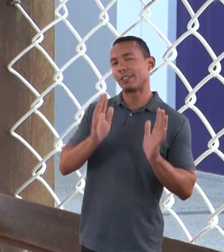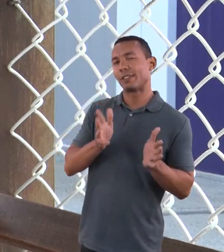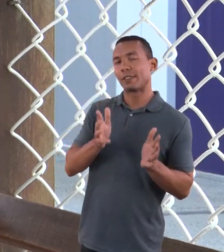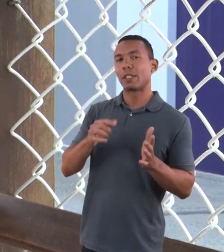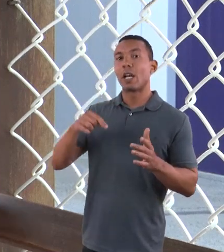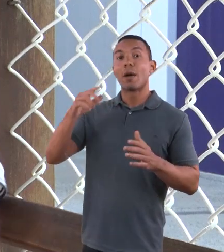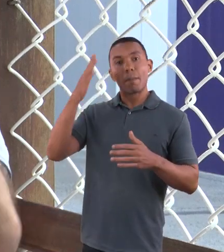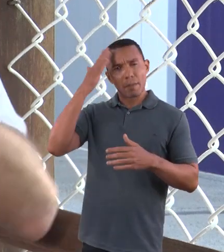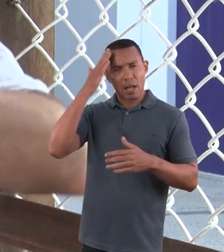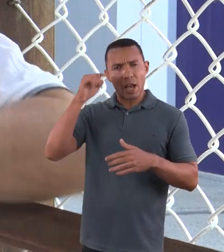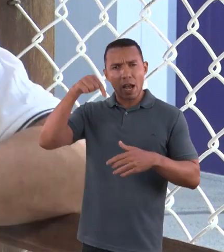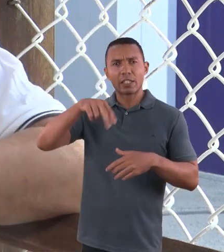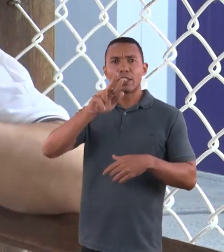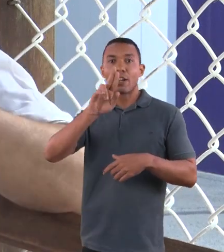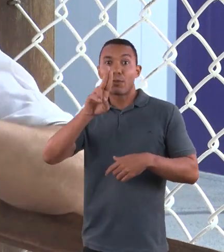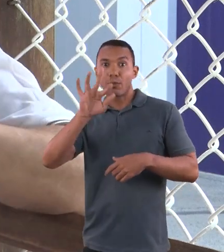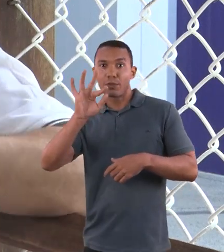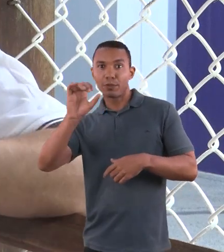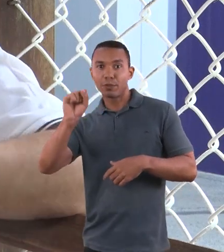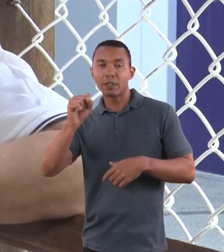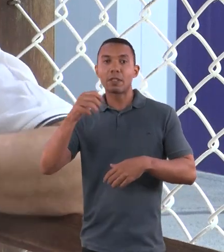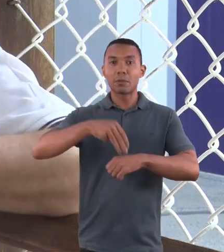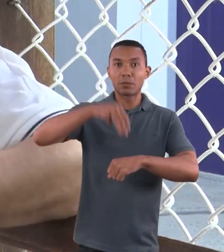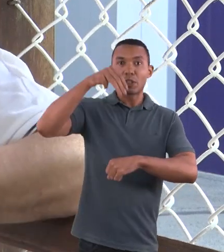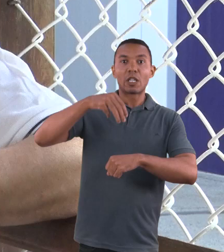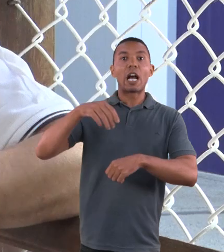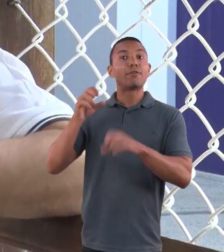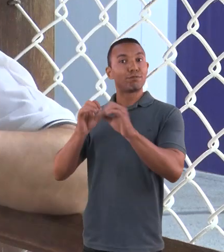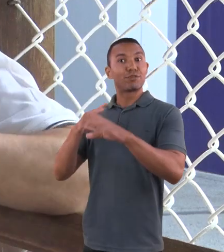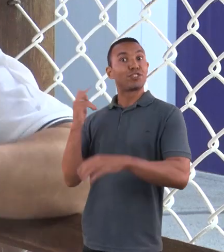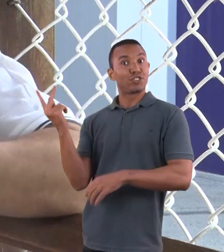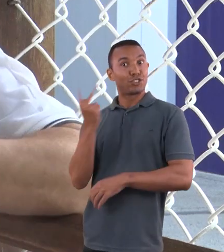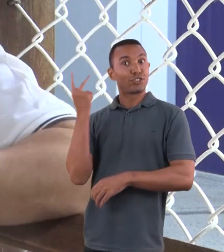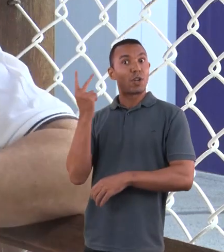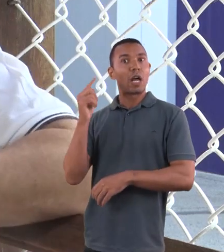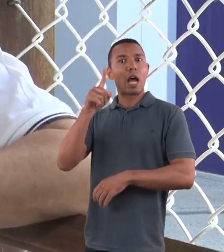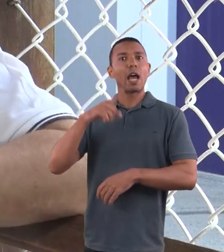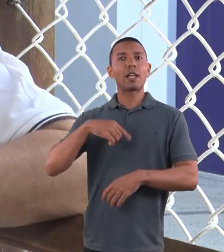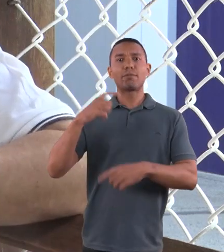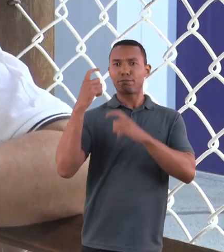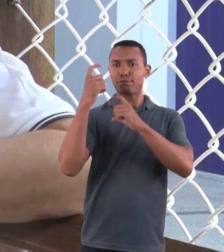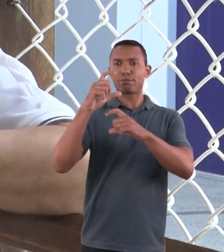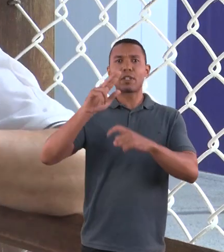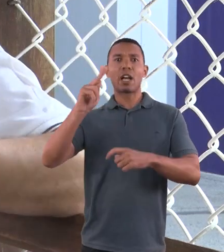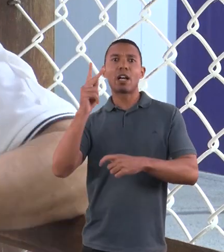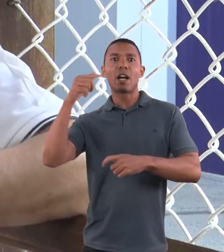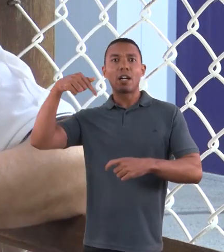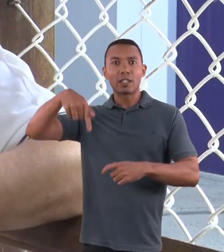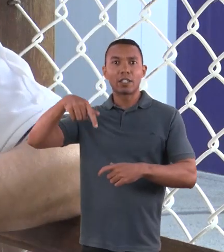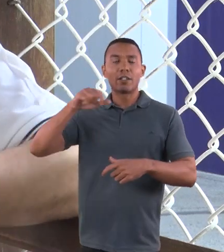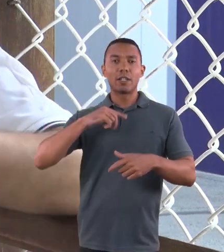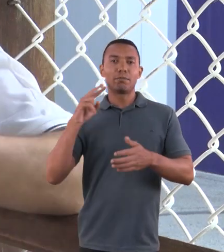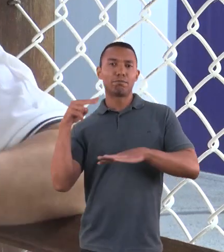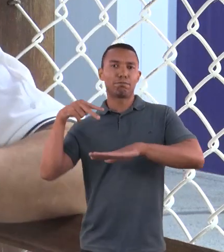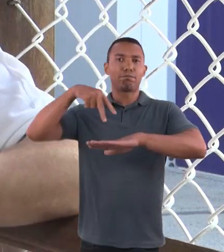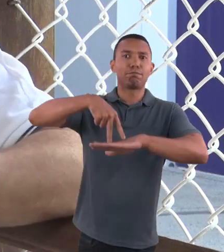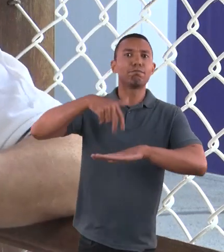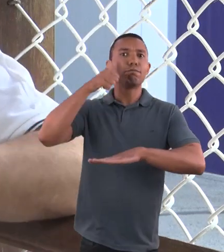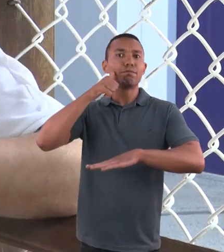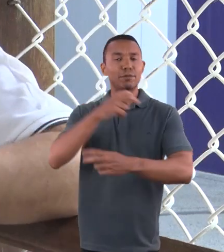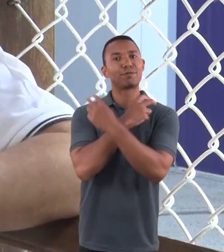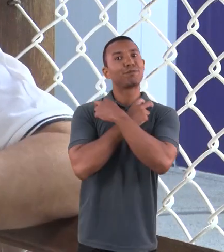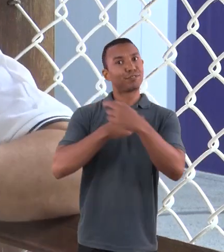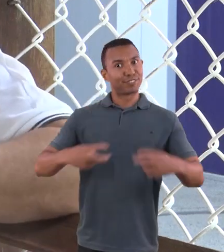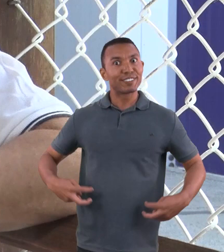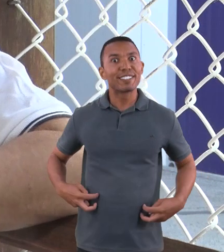menos conhece. Mas você sabia que aqui na UFES, uma mestranda em ensino de história resolveu fazer uma HQ que ressignifica